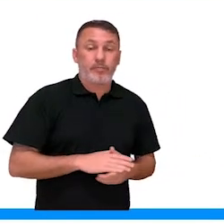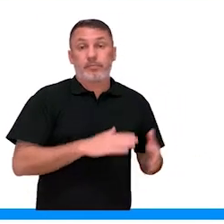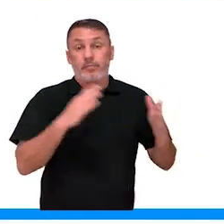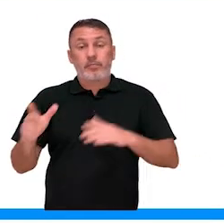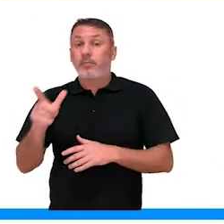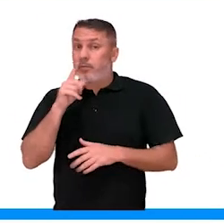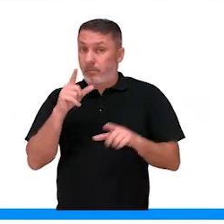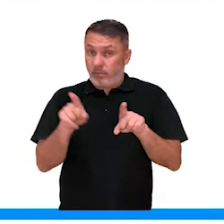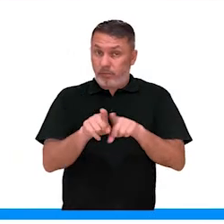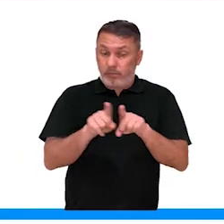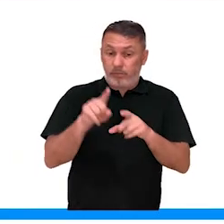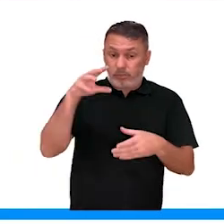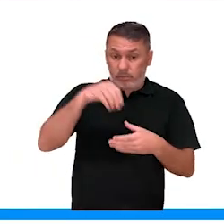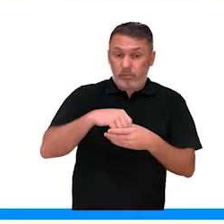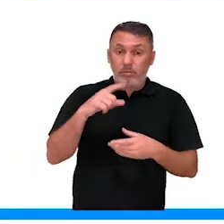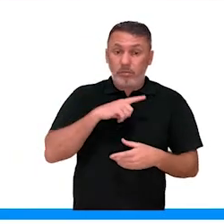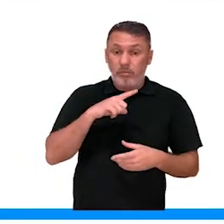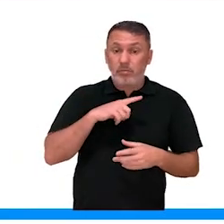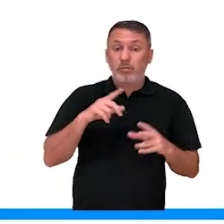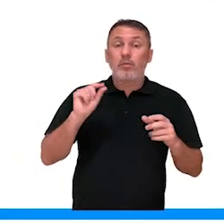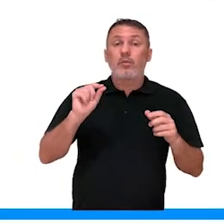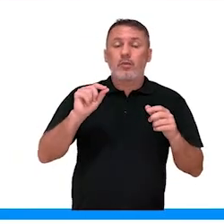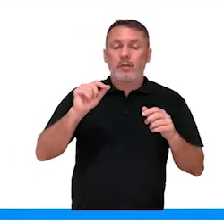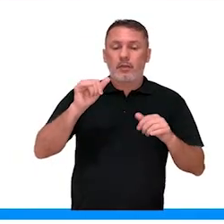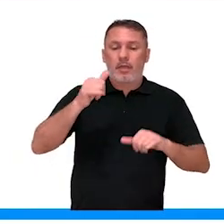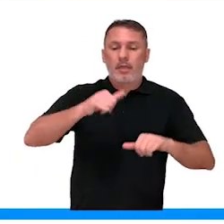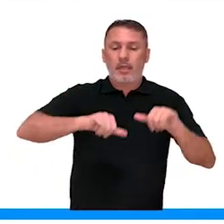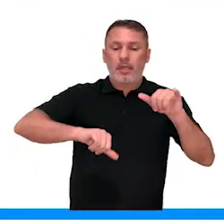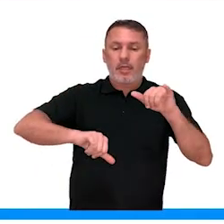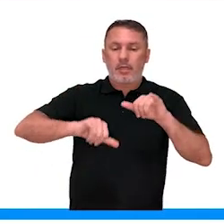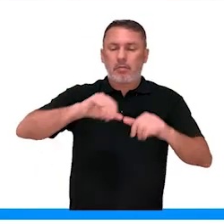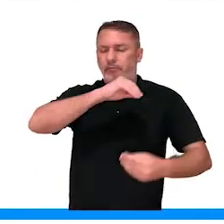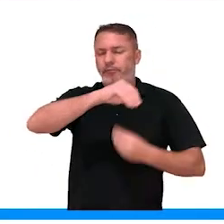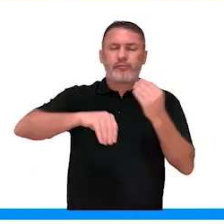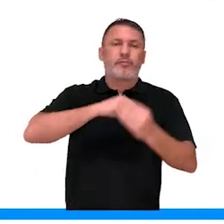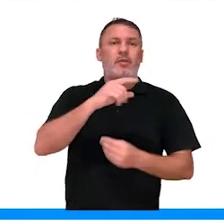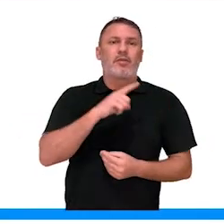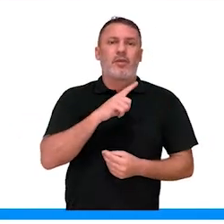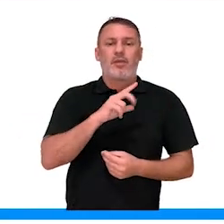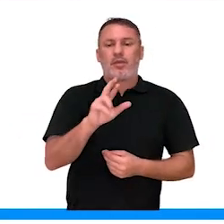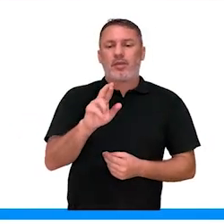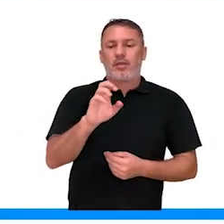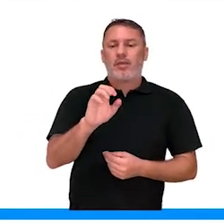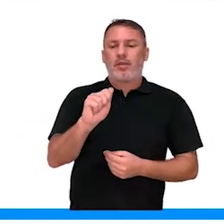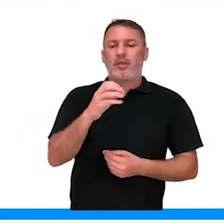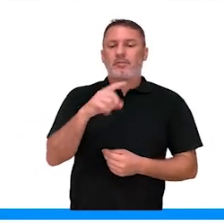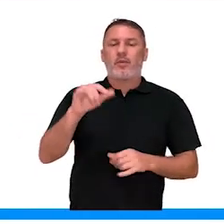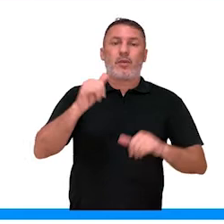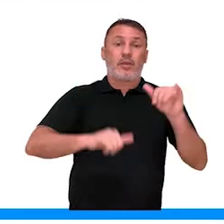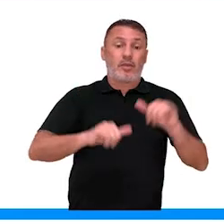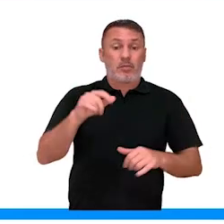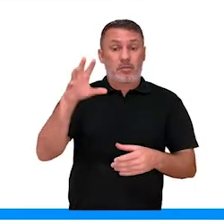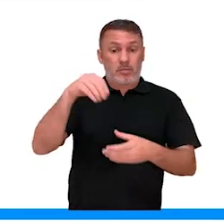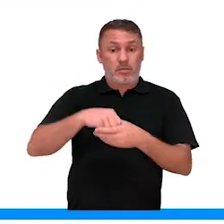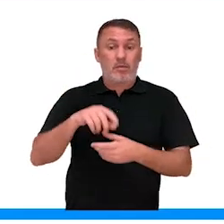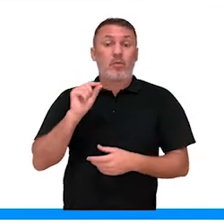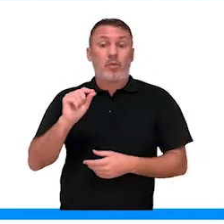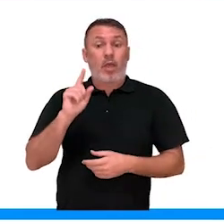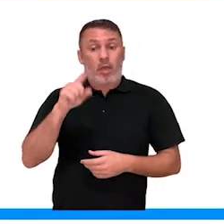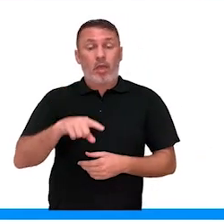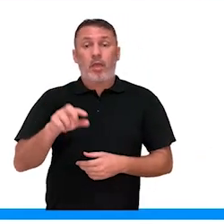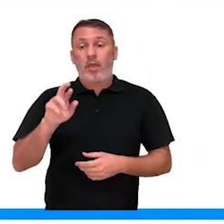A água também vai fazer parte das reações químicas. Como assim? Ela vai participar